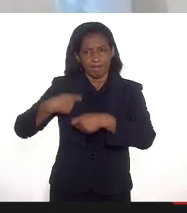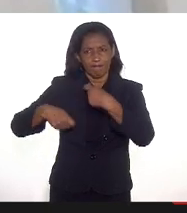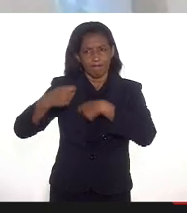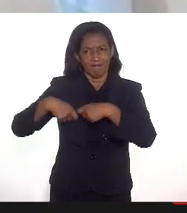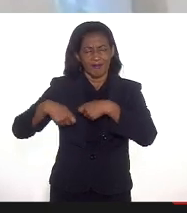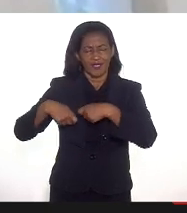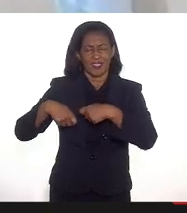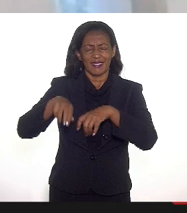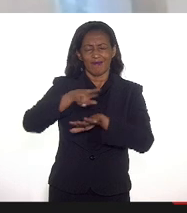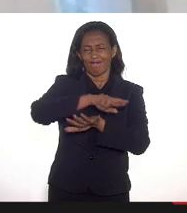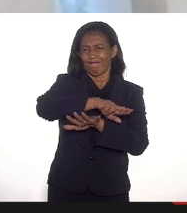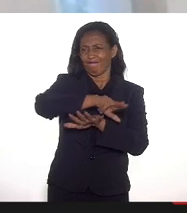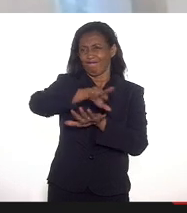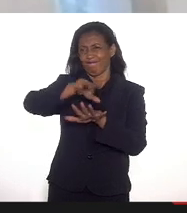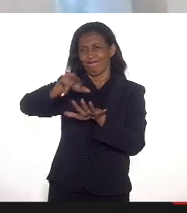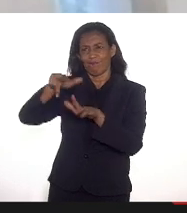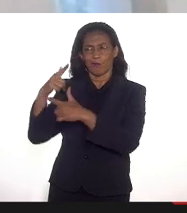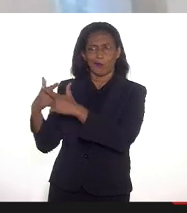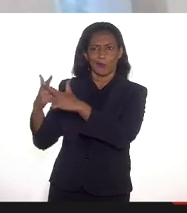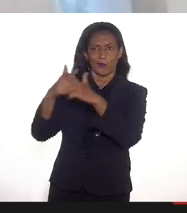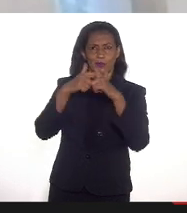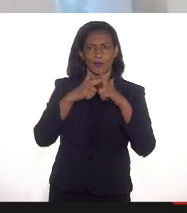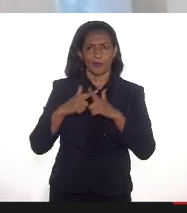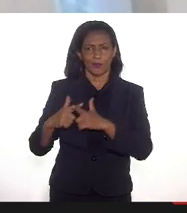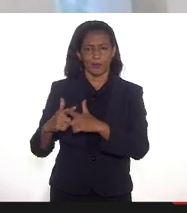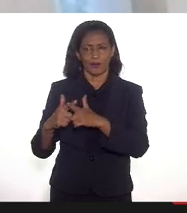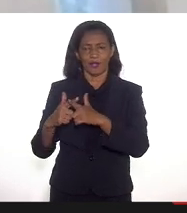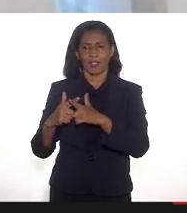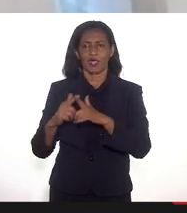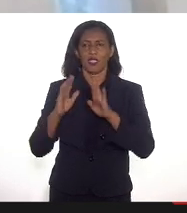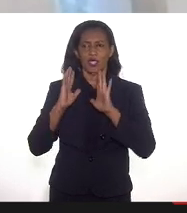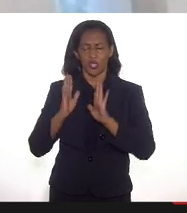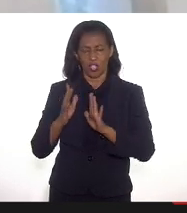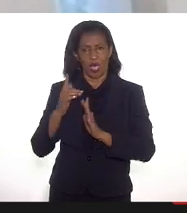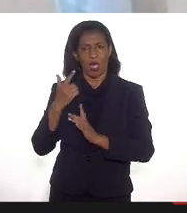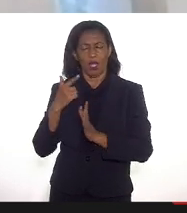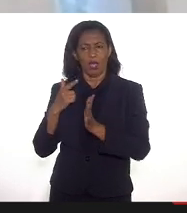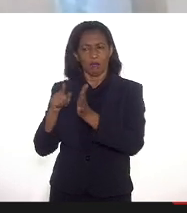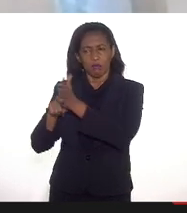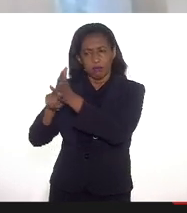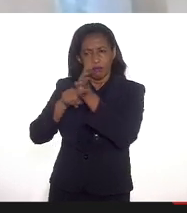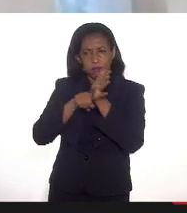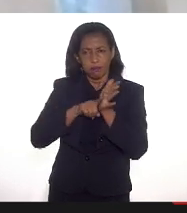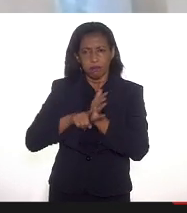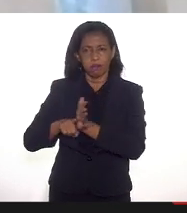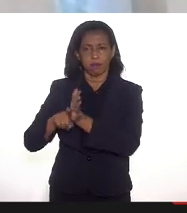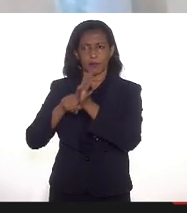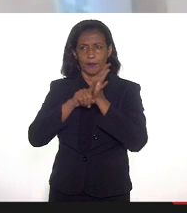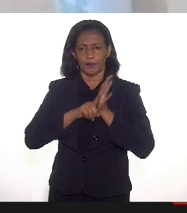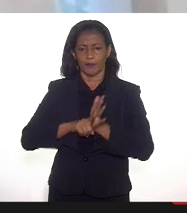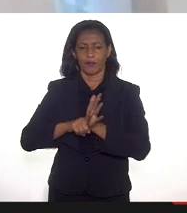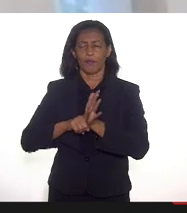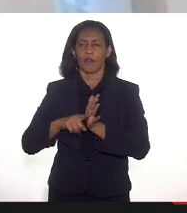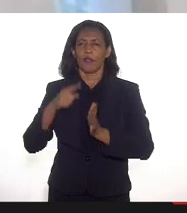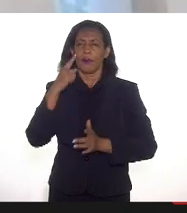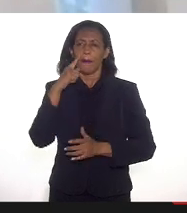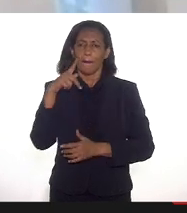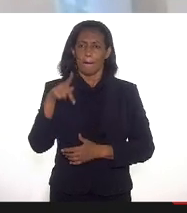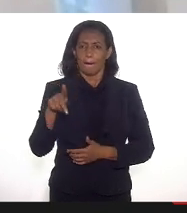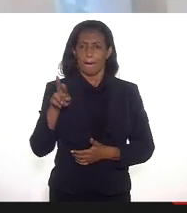inúmeras pendências e, de pronto, começamos a atuar. Colocamos os pregões para